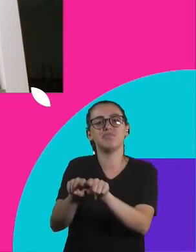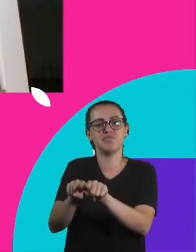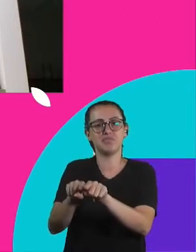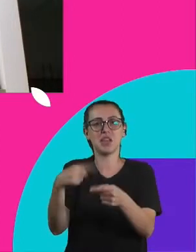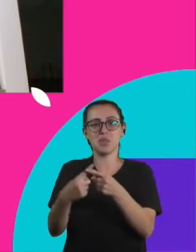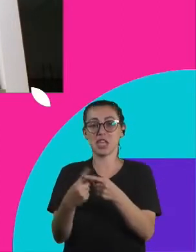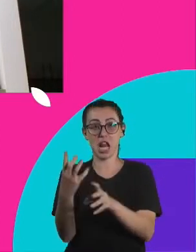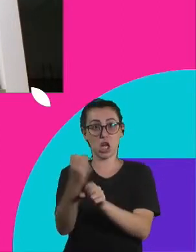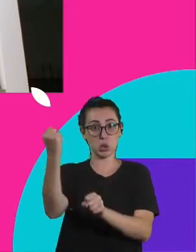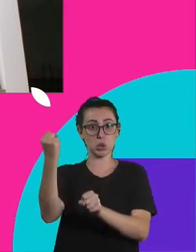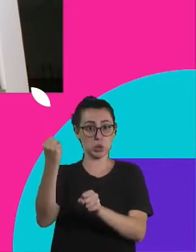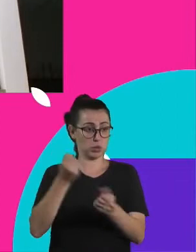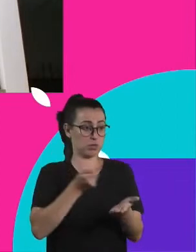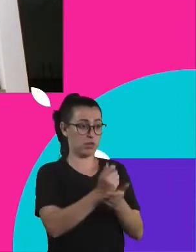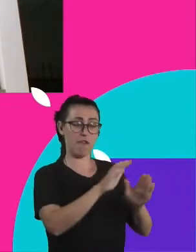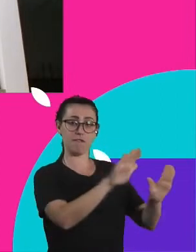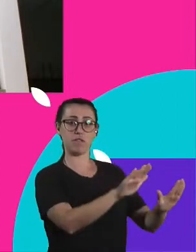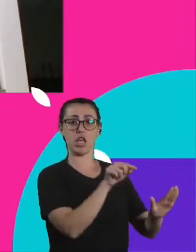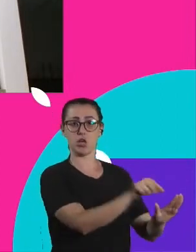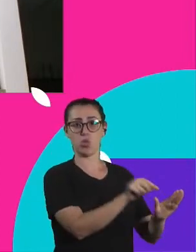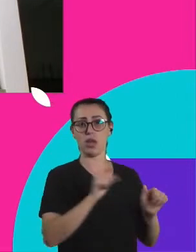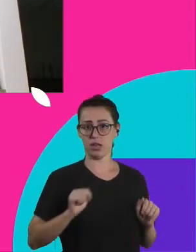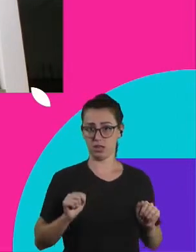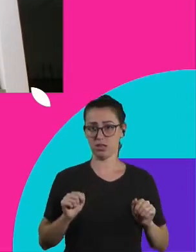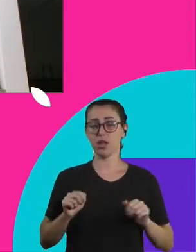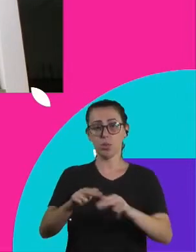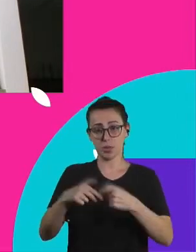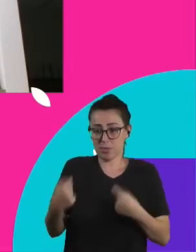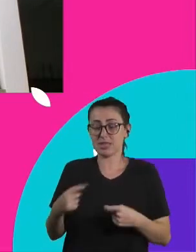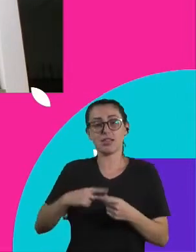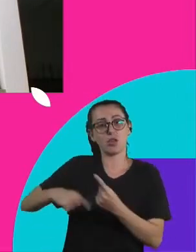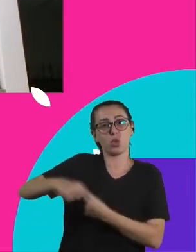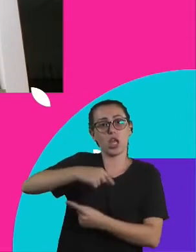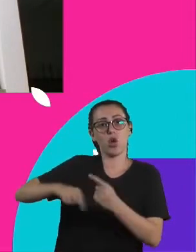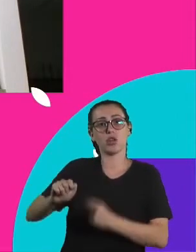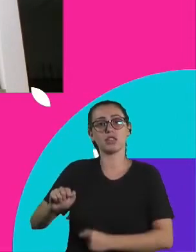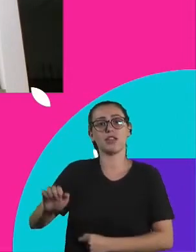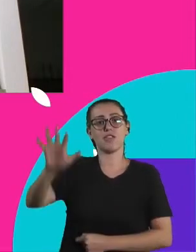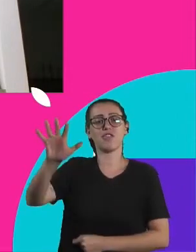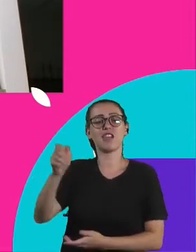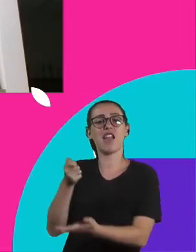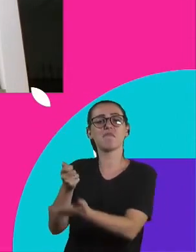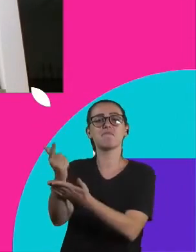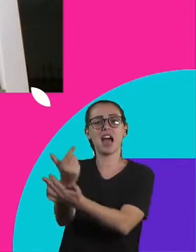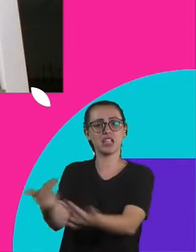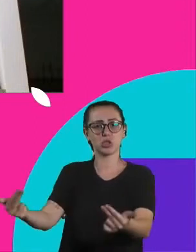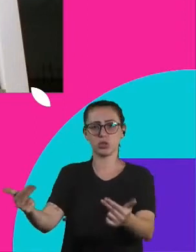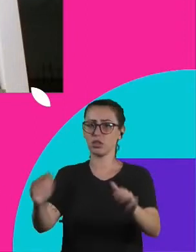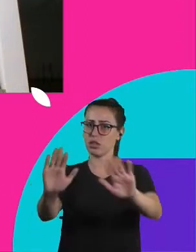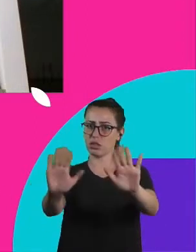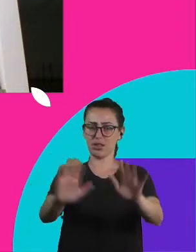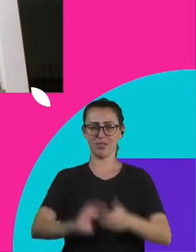bairro de milionário, que tem um negócio na favela e paga o salário daquelas pessoas. Se isso for social, então o Silvio Santos também é social, a Casa Bahia